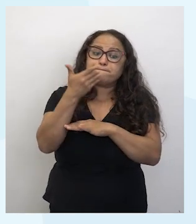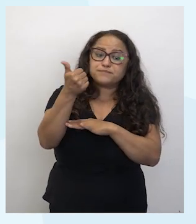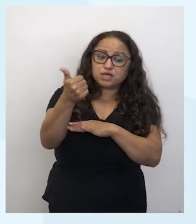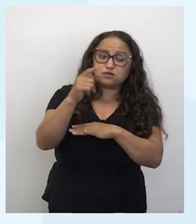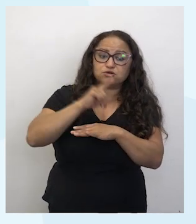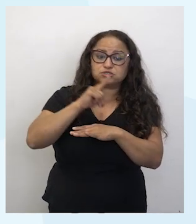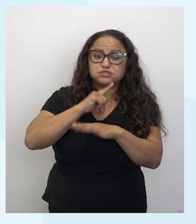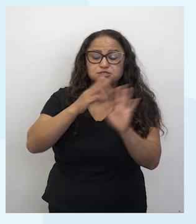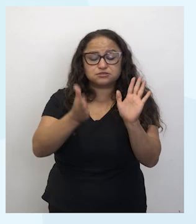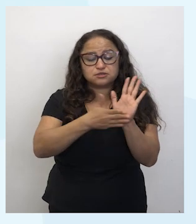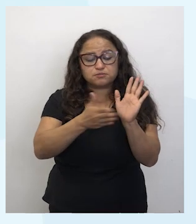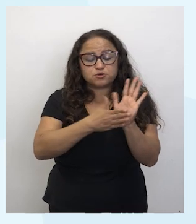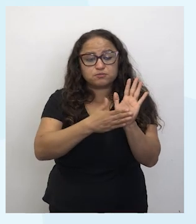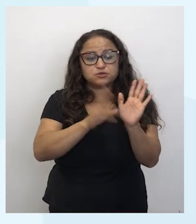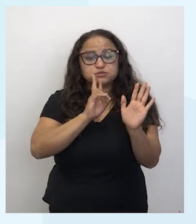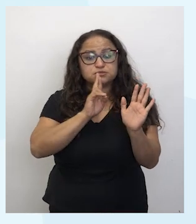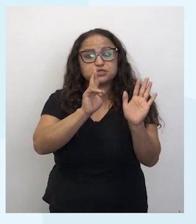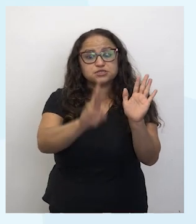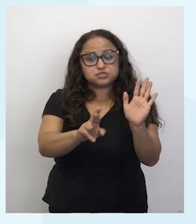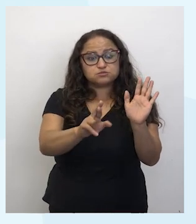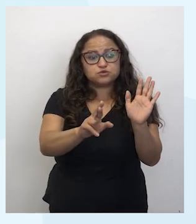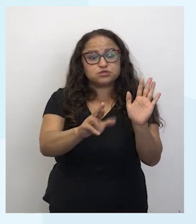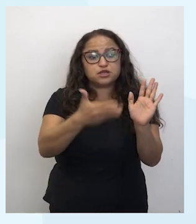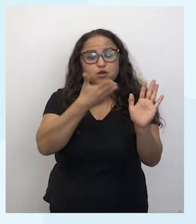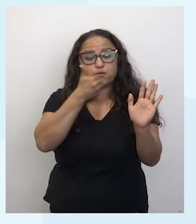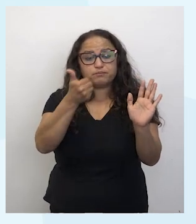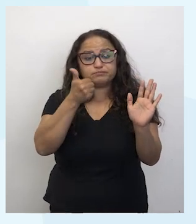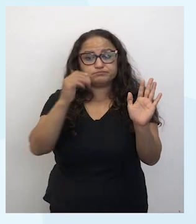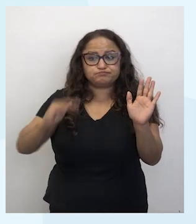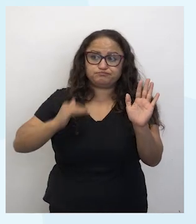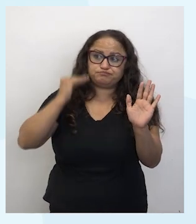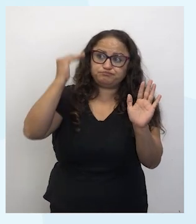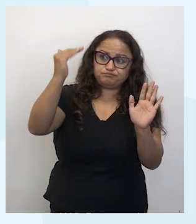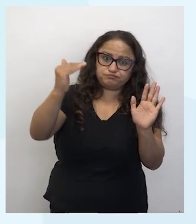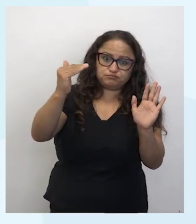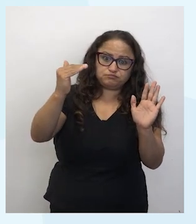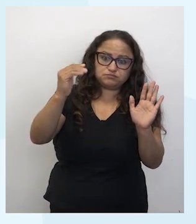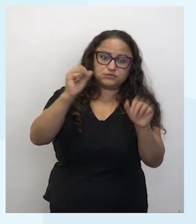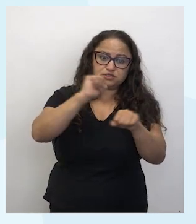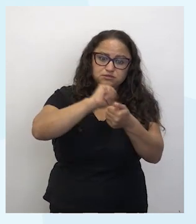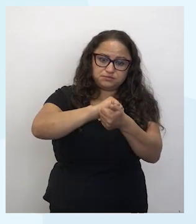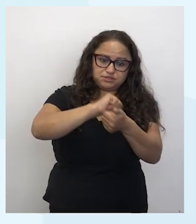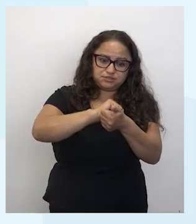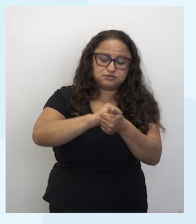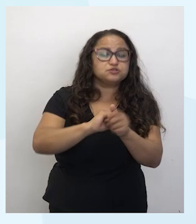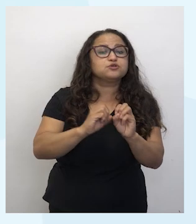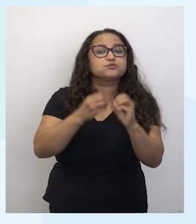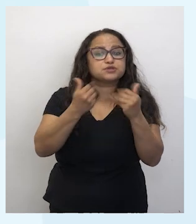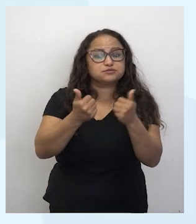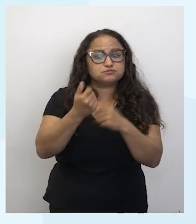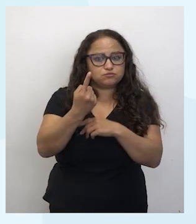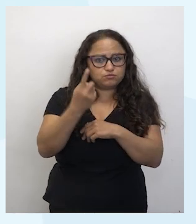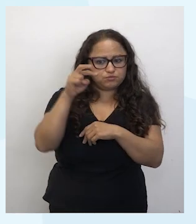dessas propostas para resultar no maior aumento da eficiência geral do processo. Um minuto para essa galera aí, hein?